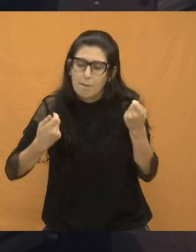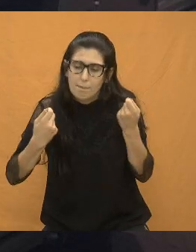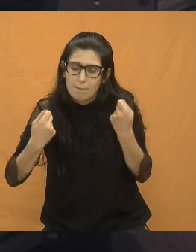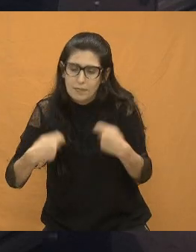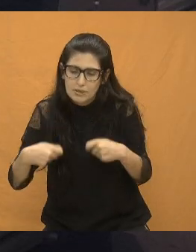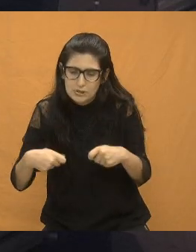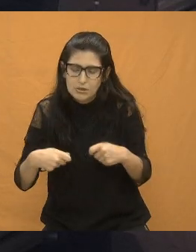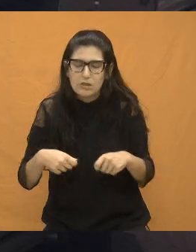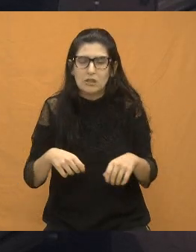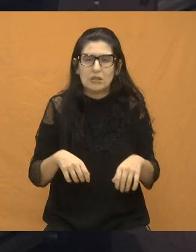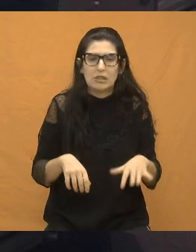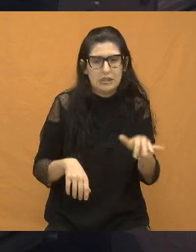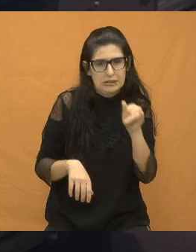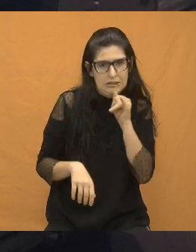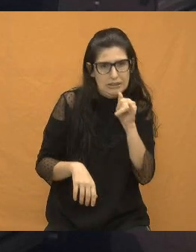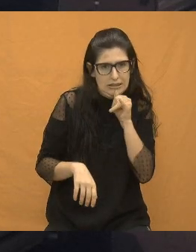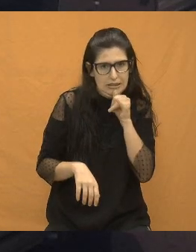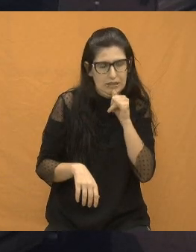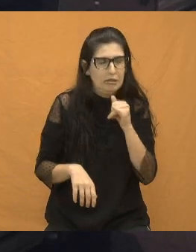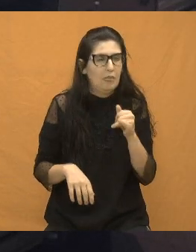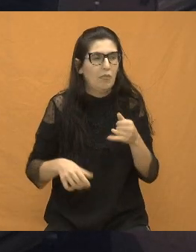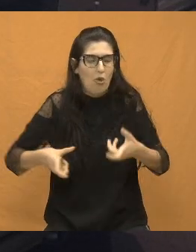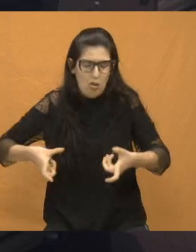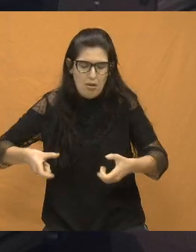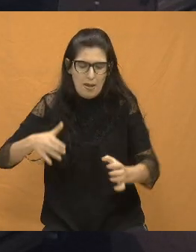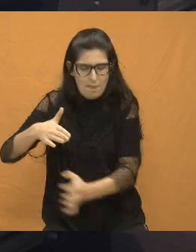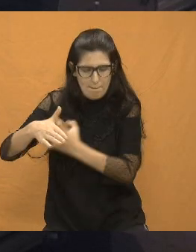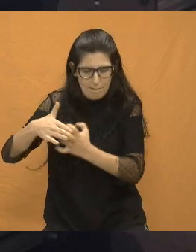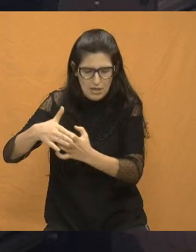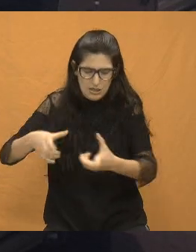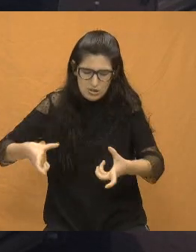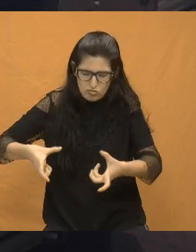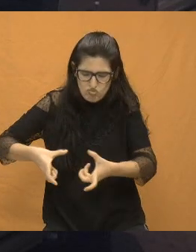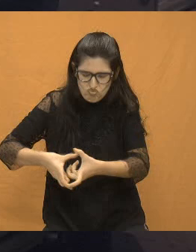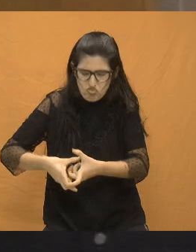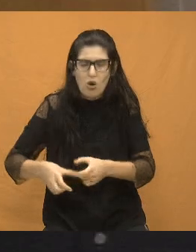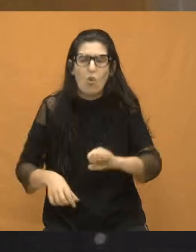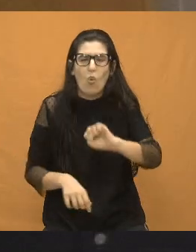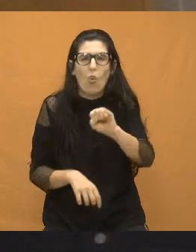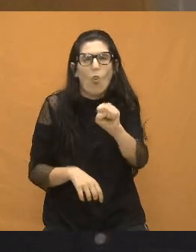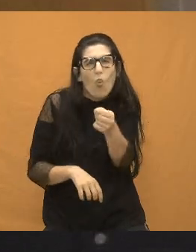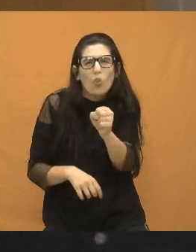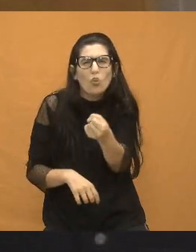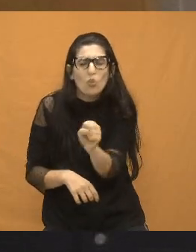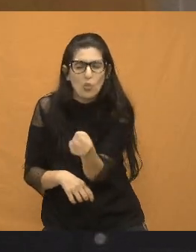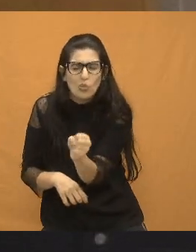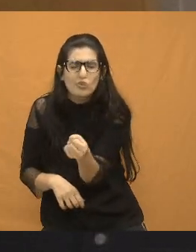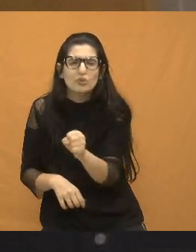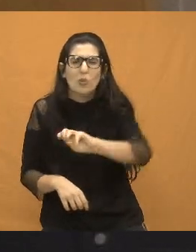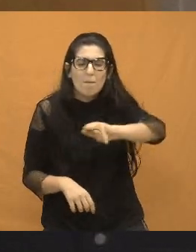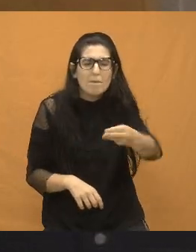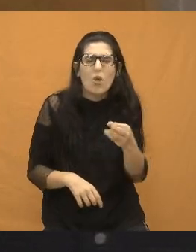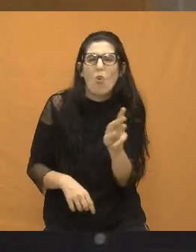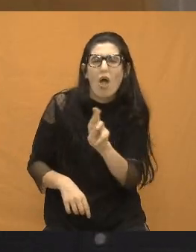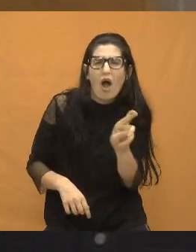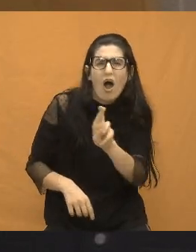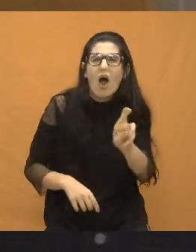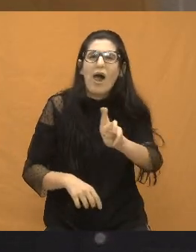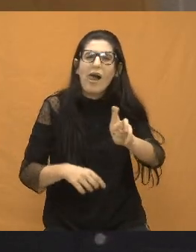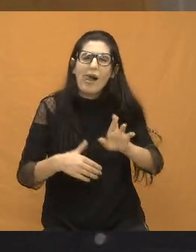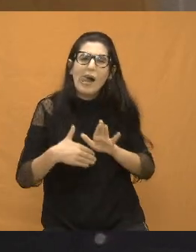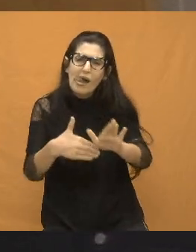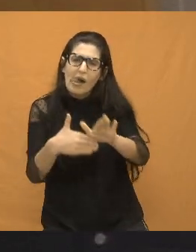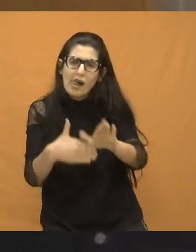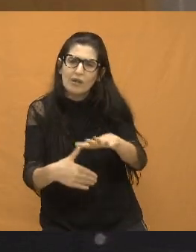município, que não são exatamente de contratos, são empenhos menores, que são menores do que R$8.000, que às vezes está tendo o movimento